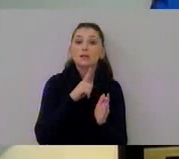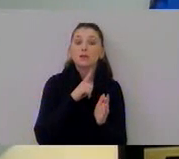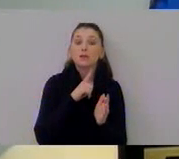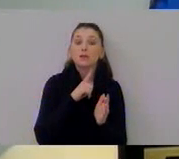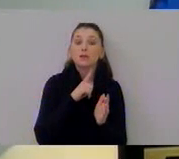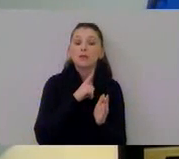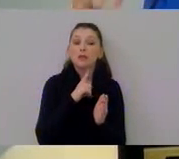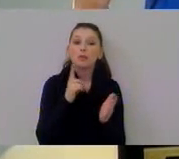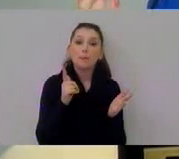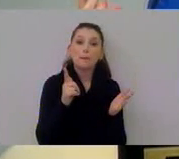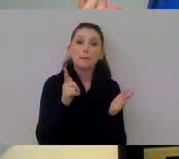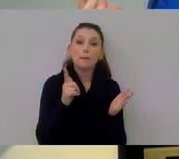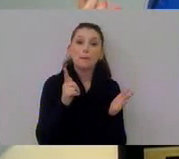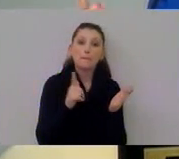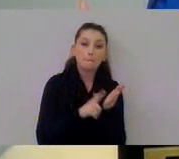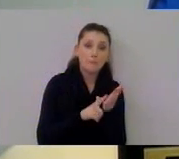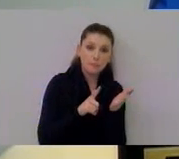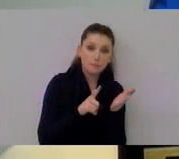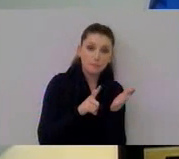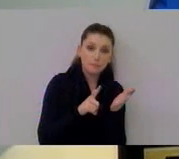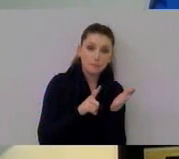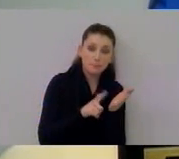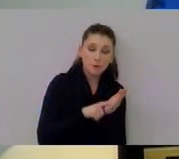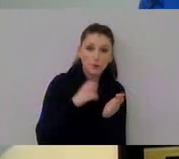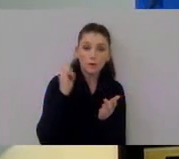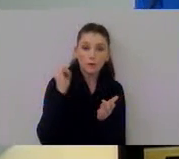fundamental na questão de